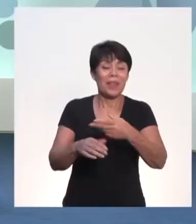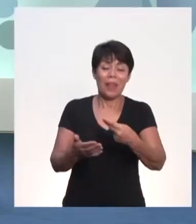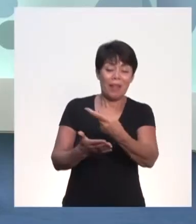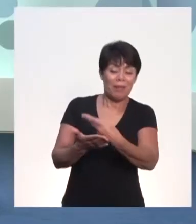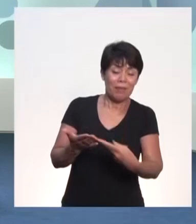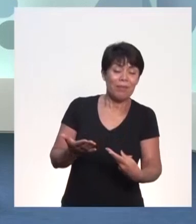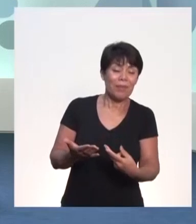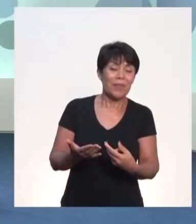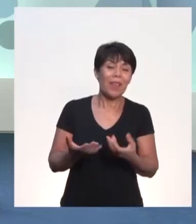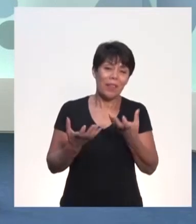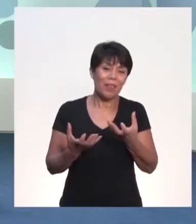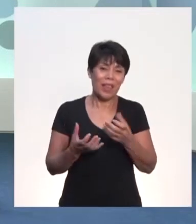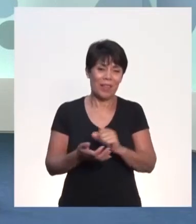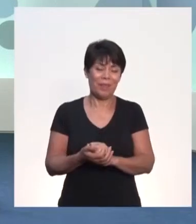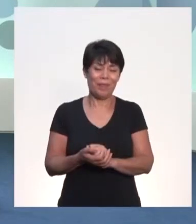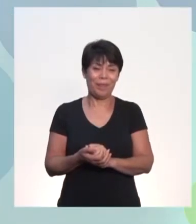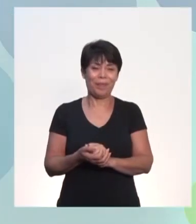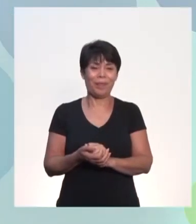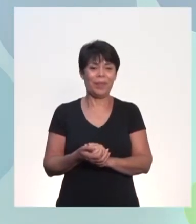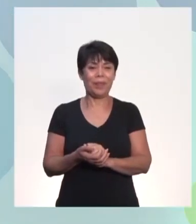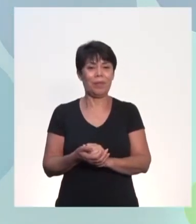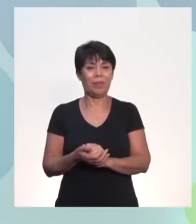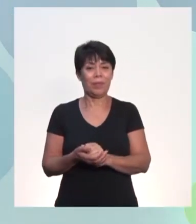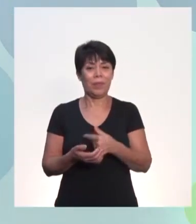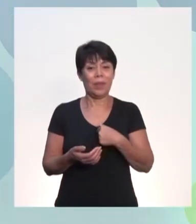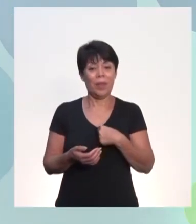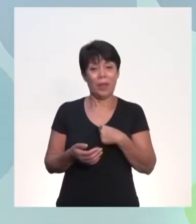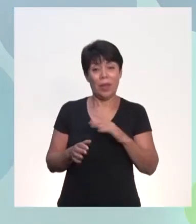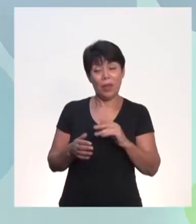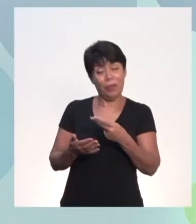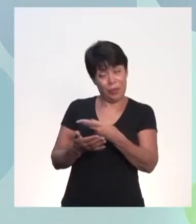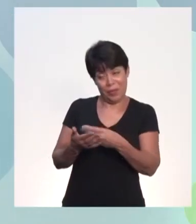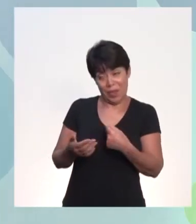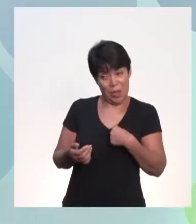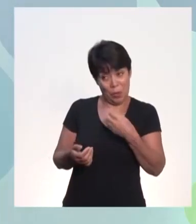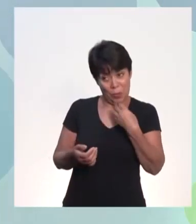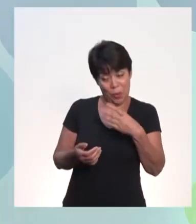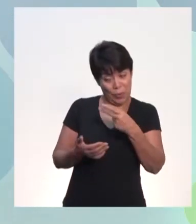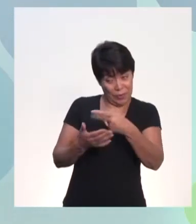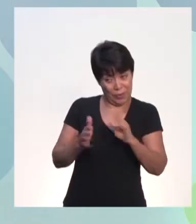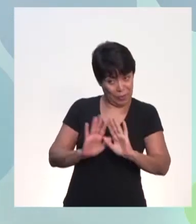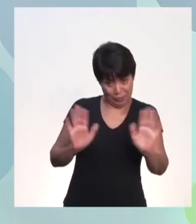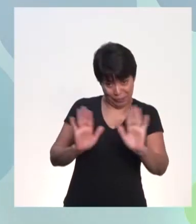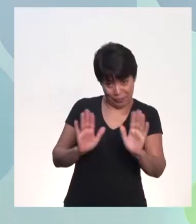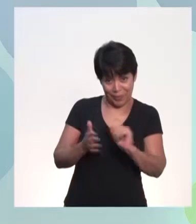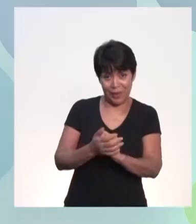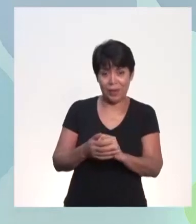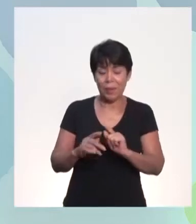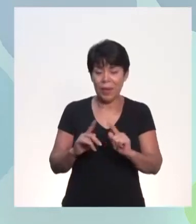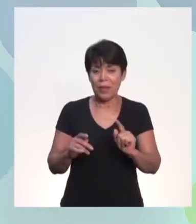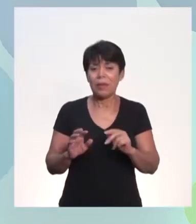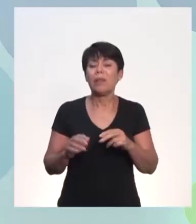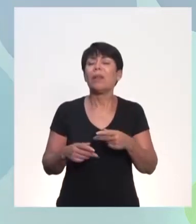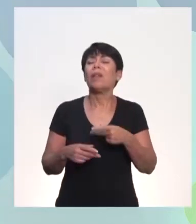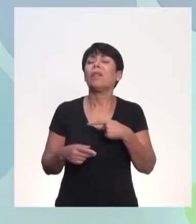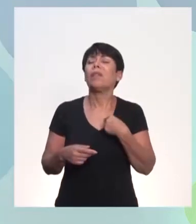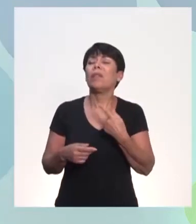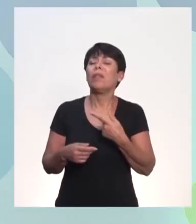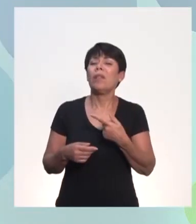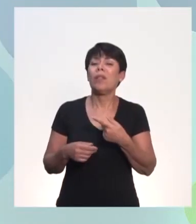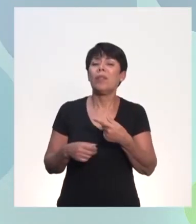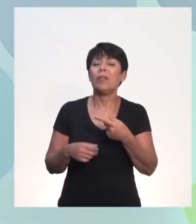né, em prática. Não reparem nas habilidades de desenho, né? O que a gente está falando? A gente está falando